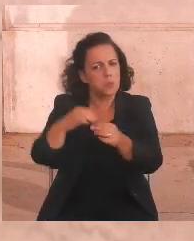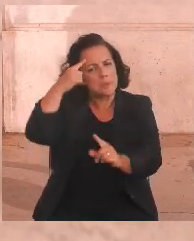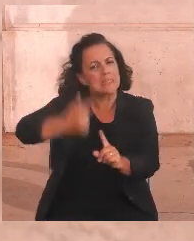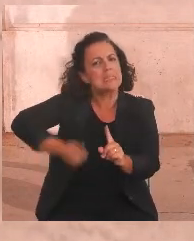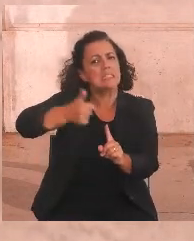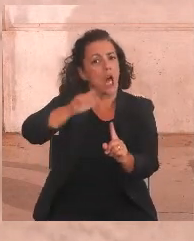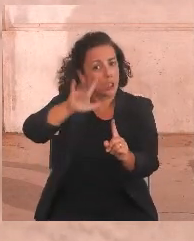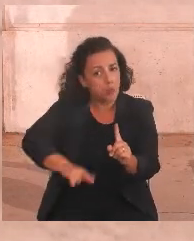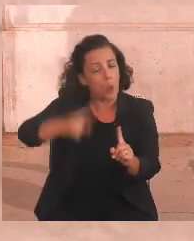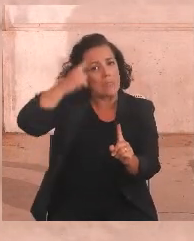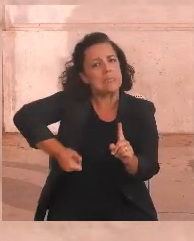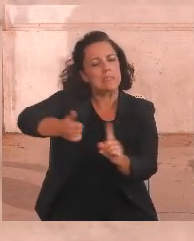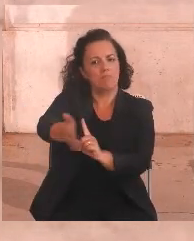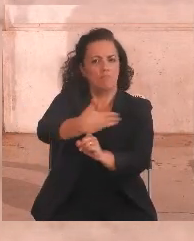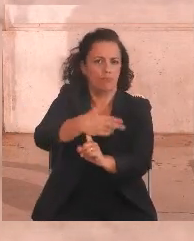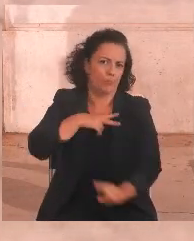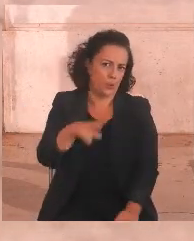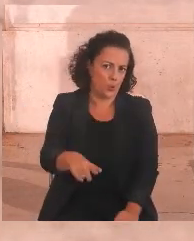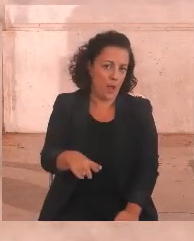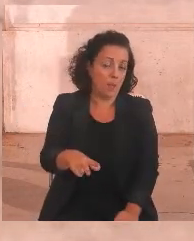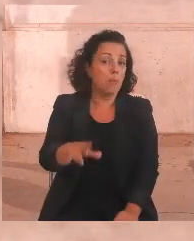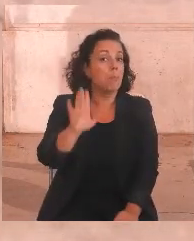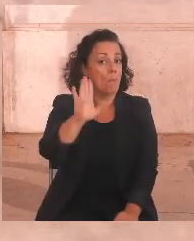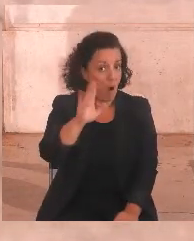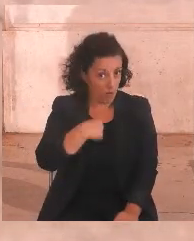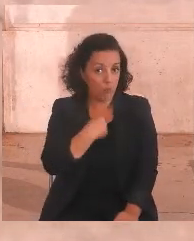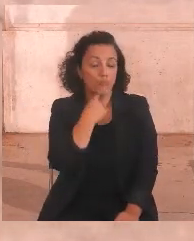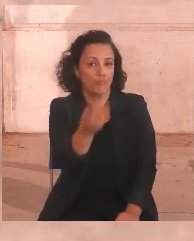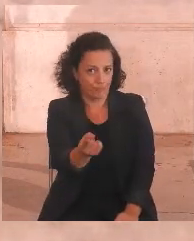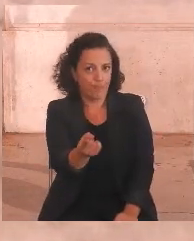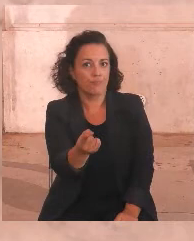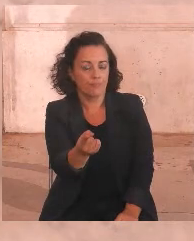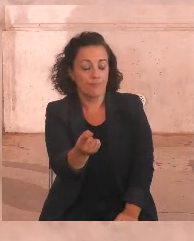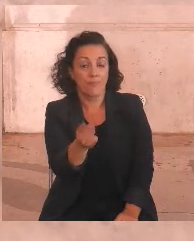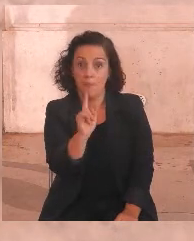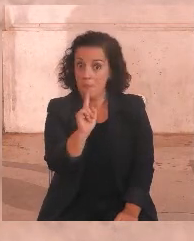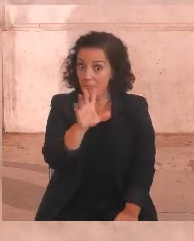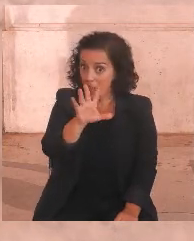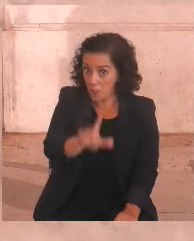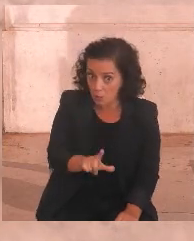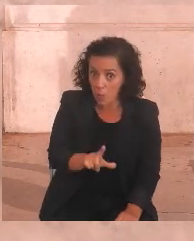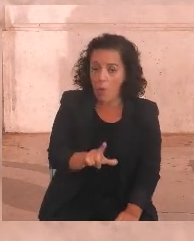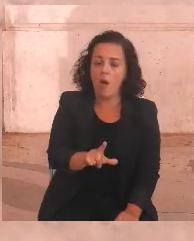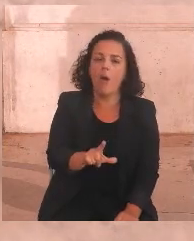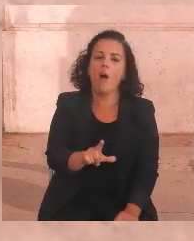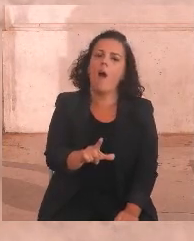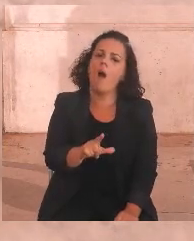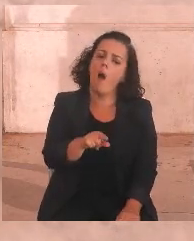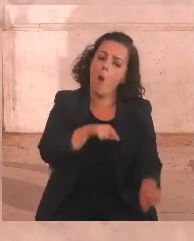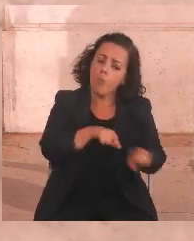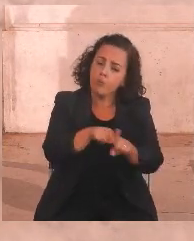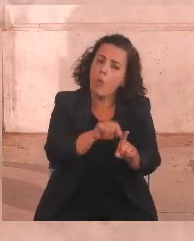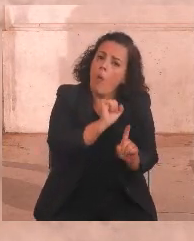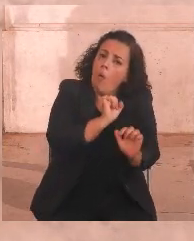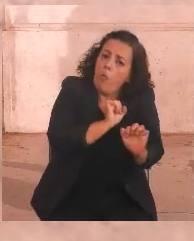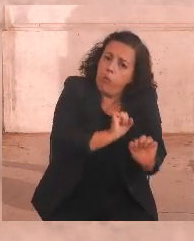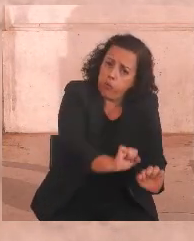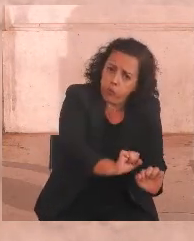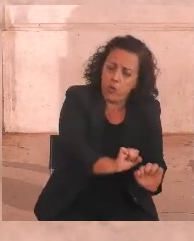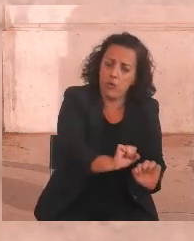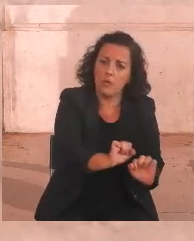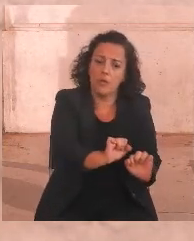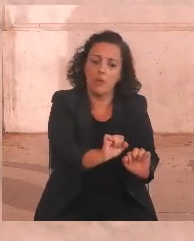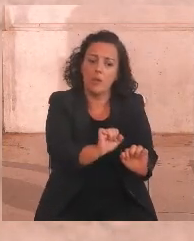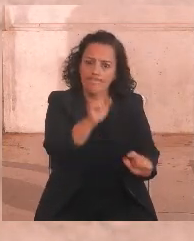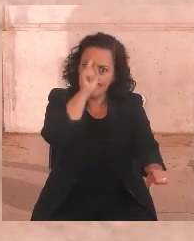de Portugal. Mas há uma coisa que vos quero dizer. Lisboa terá a sua política própria, a